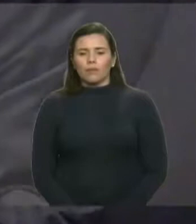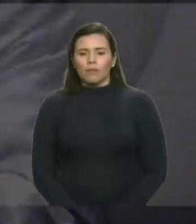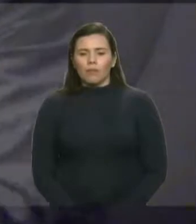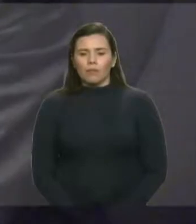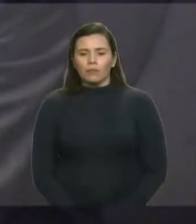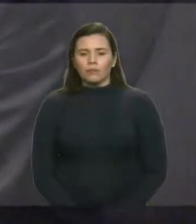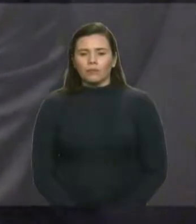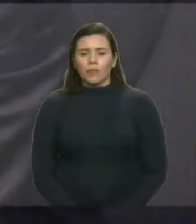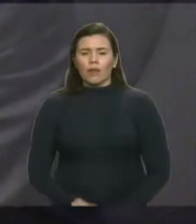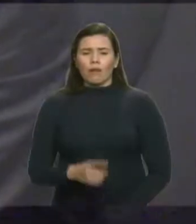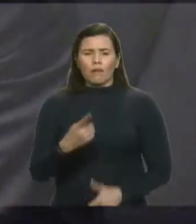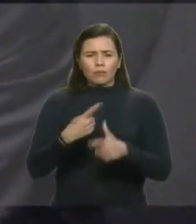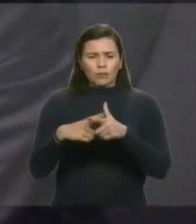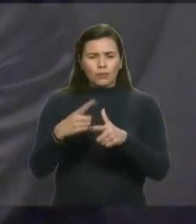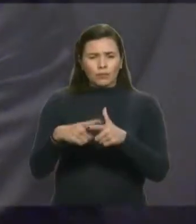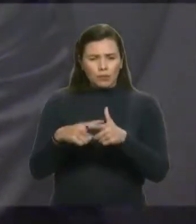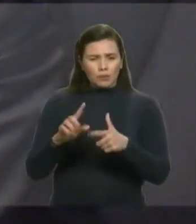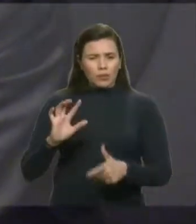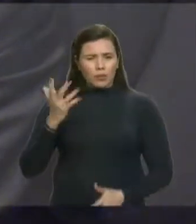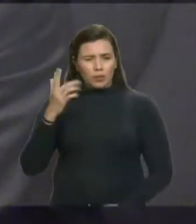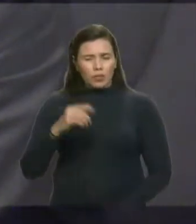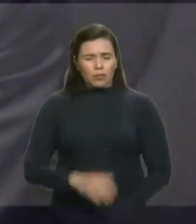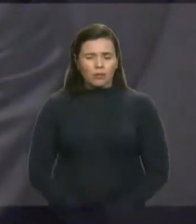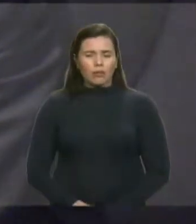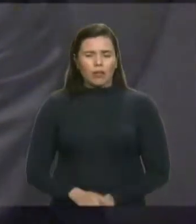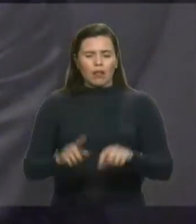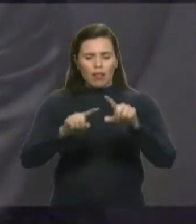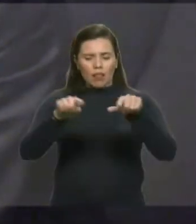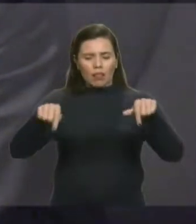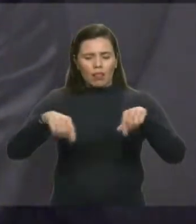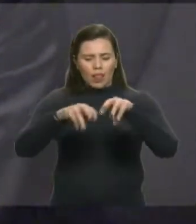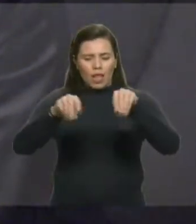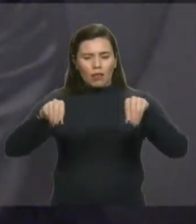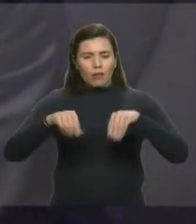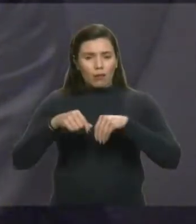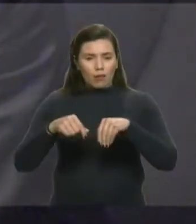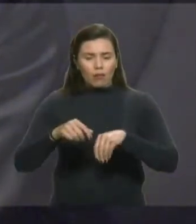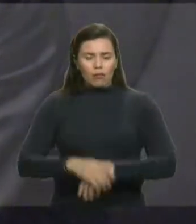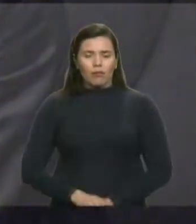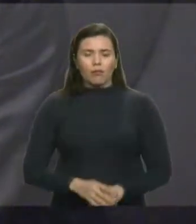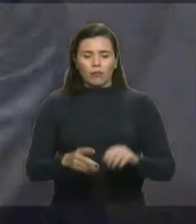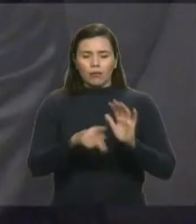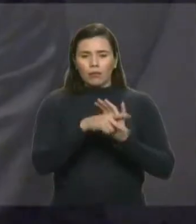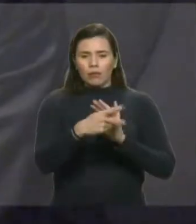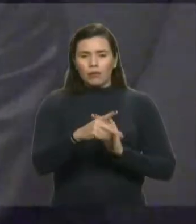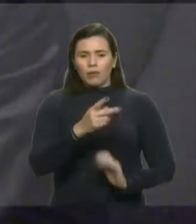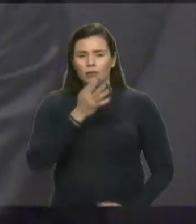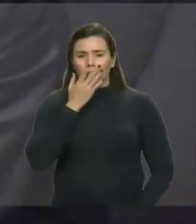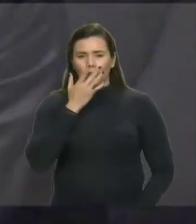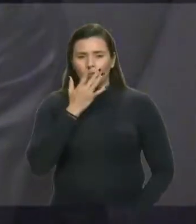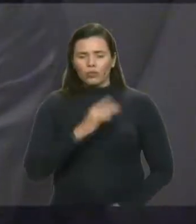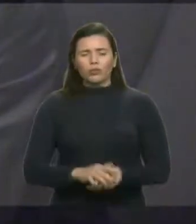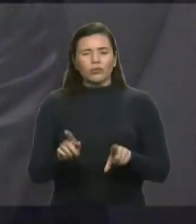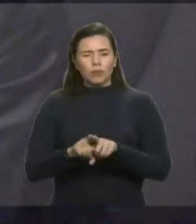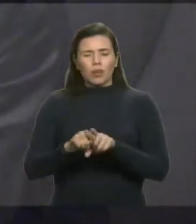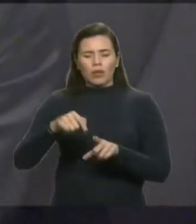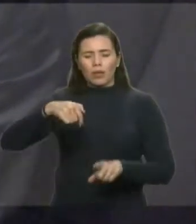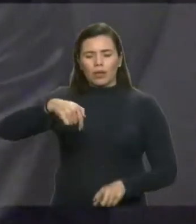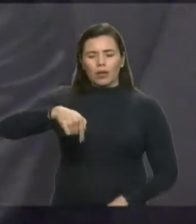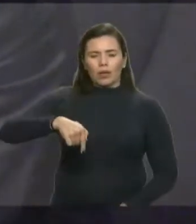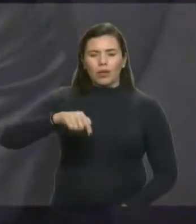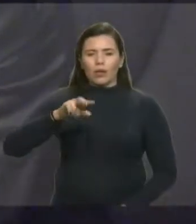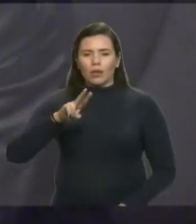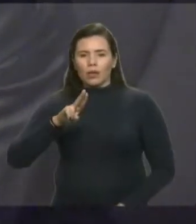área indígena, nos quilombolas, isso aí é um problema antigo. Entra governo e